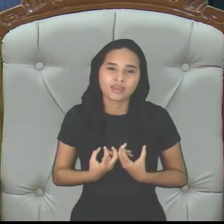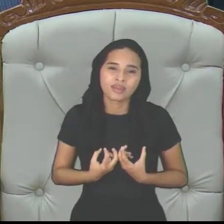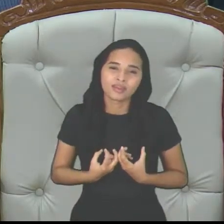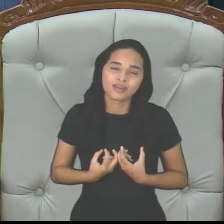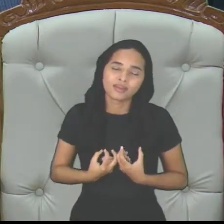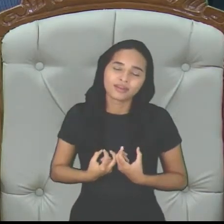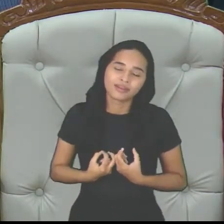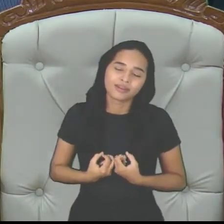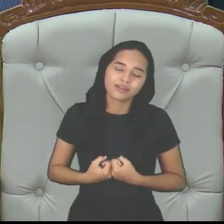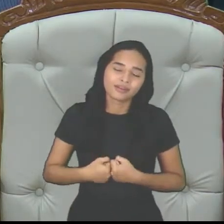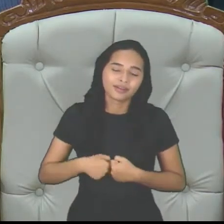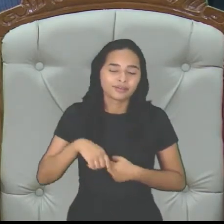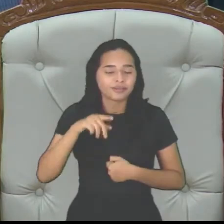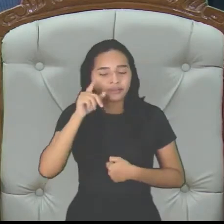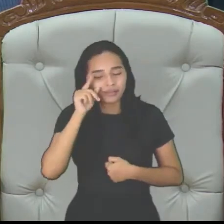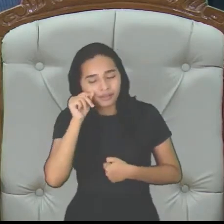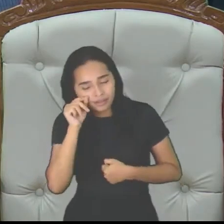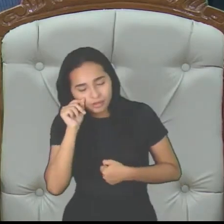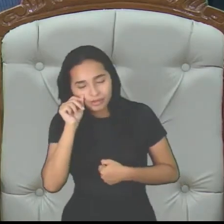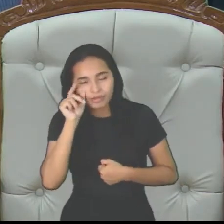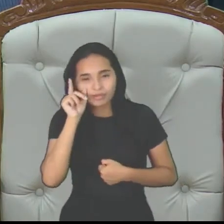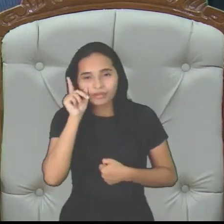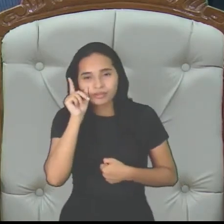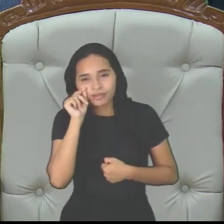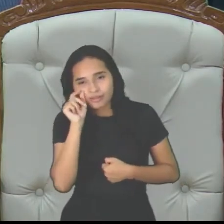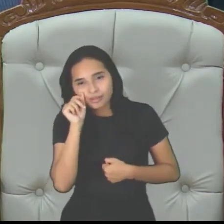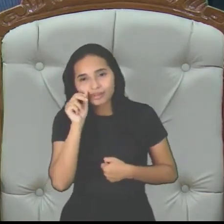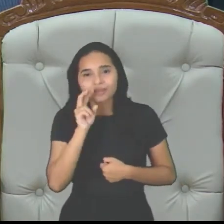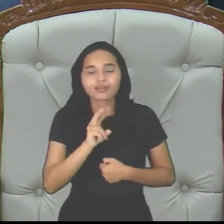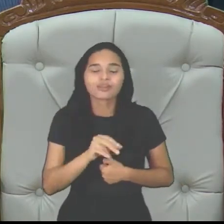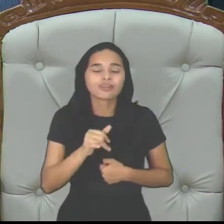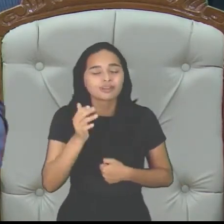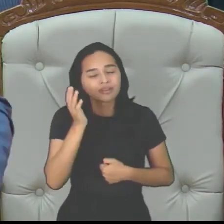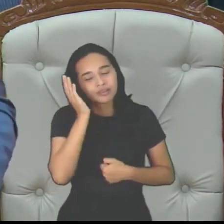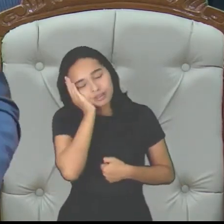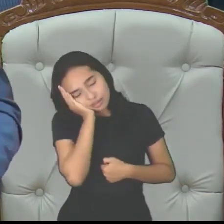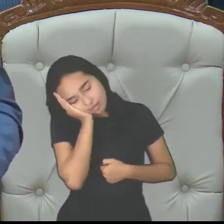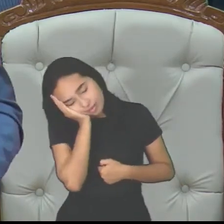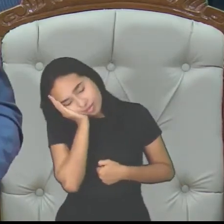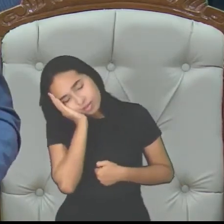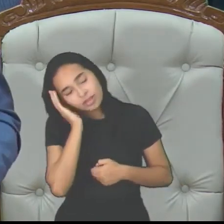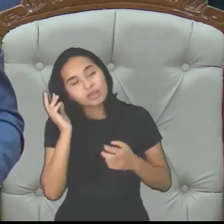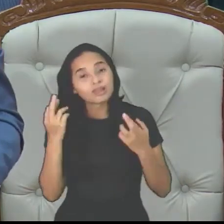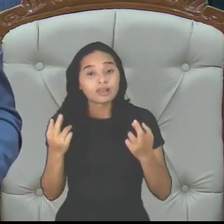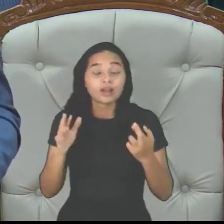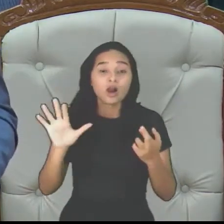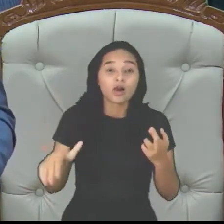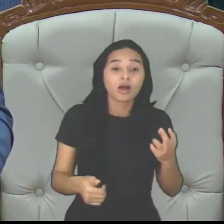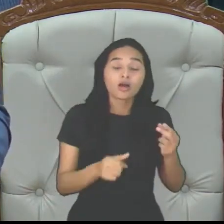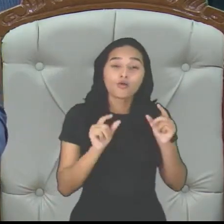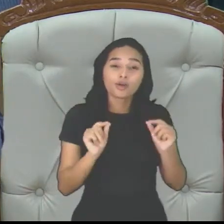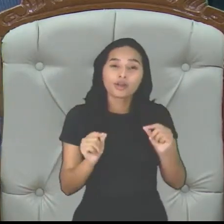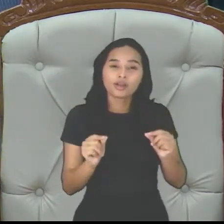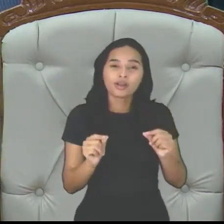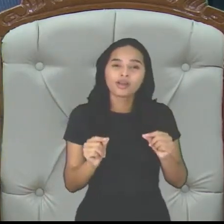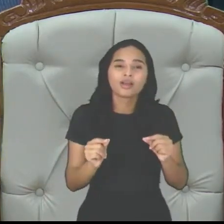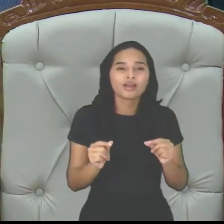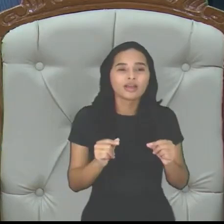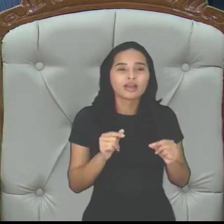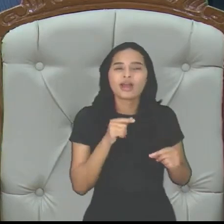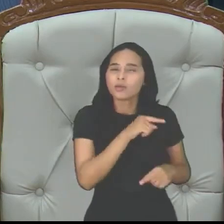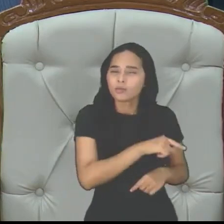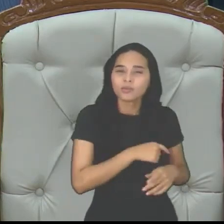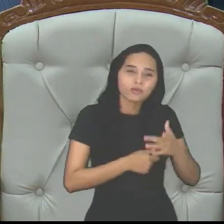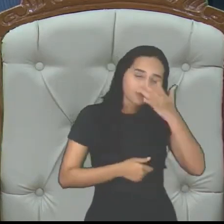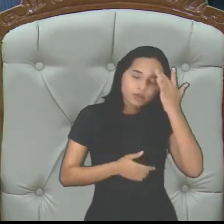estão sonolentas e vão dormir. E a esperança do ladrão é que ele possa entrar e o sono profundo,